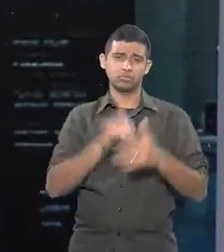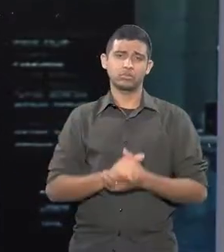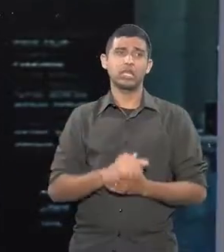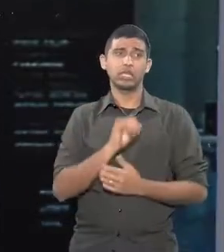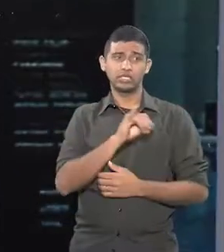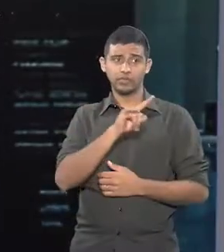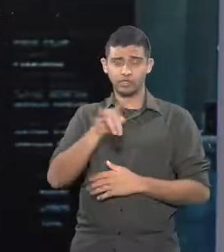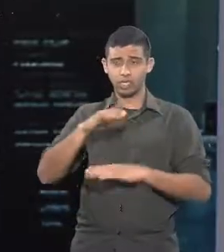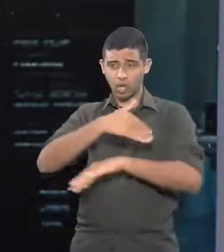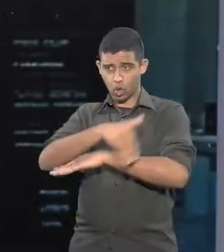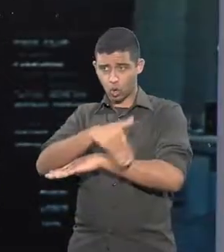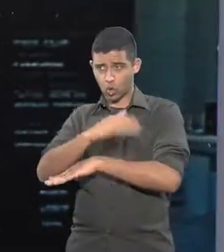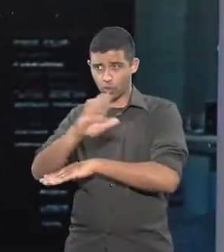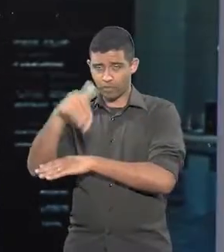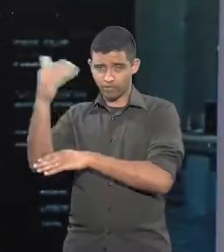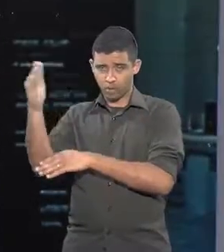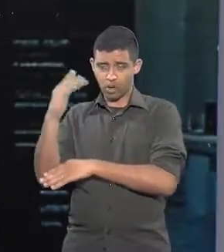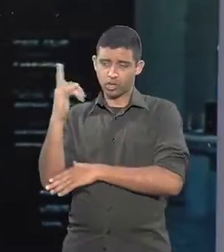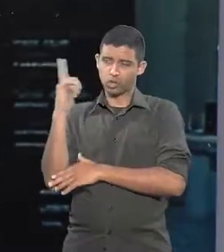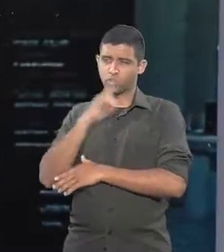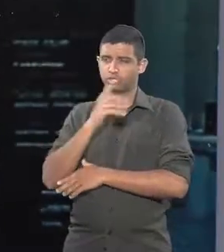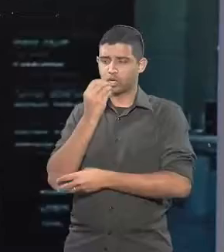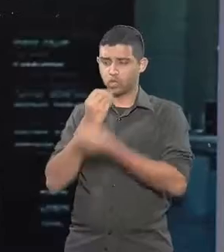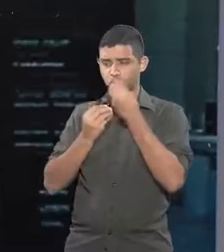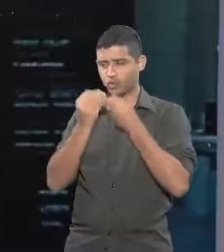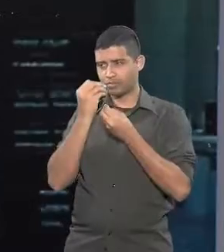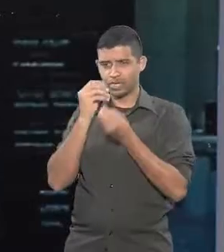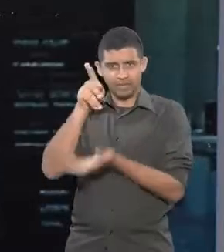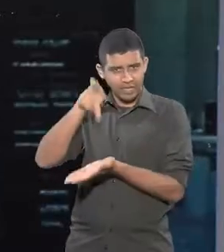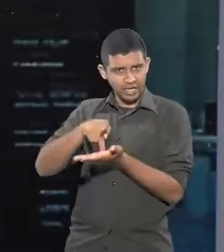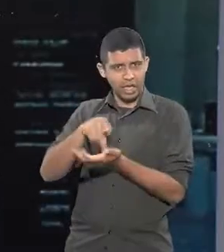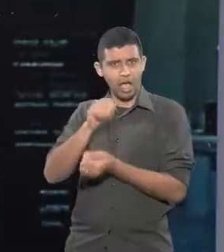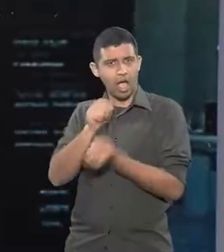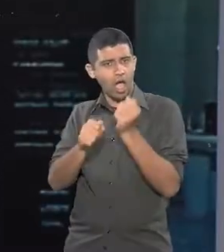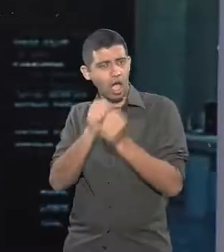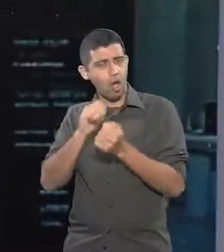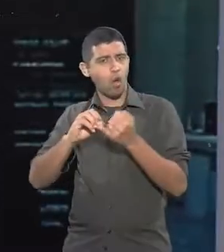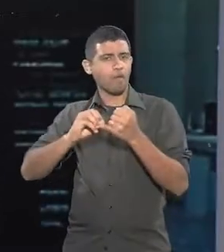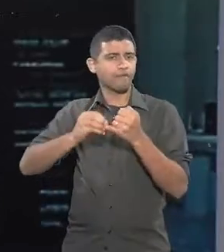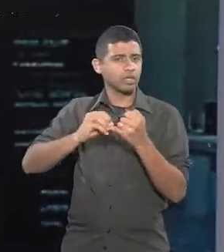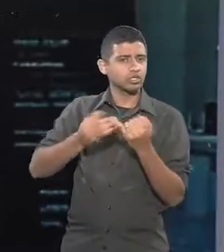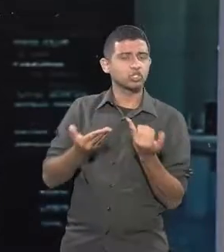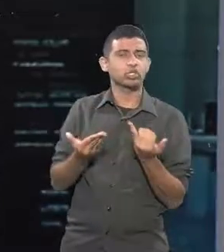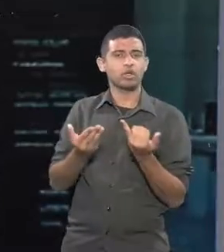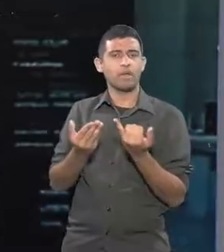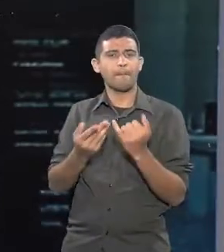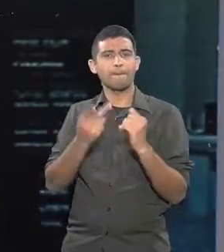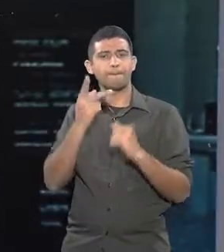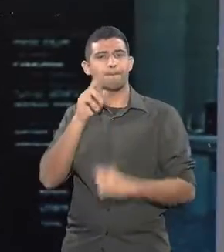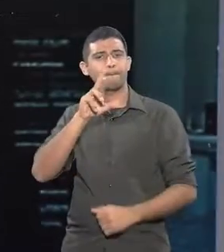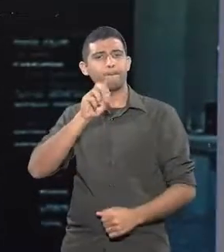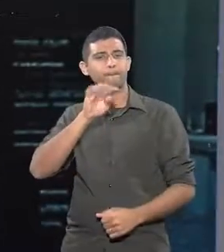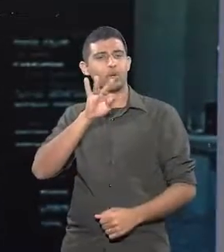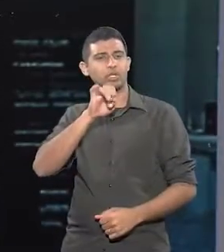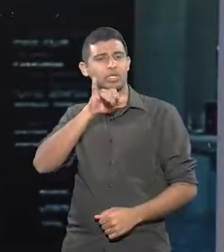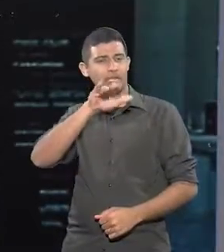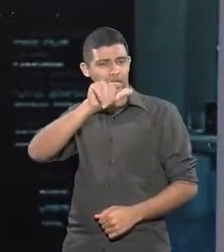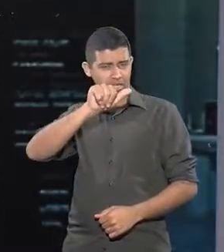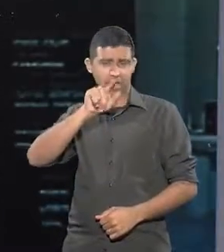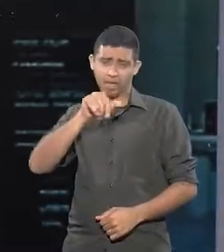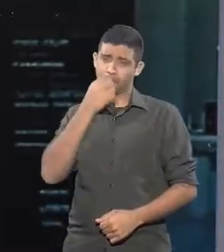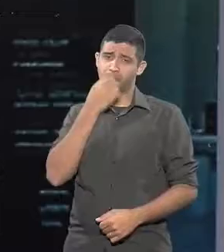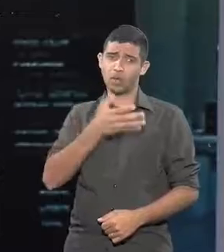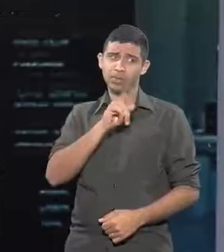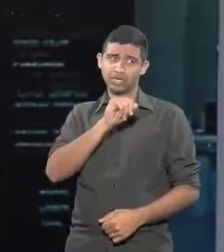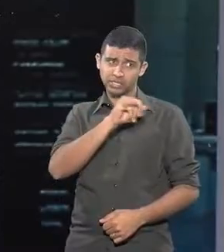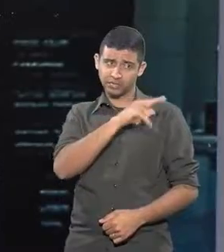Claro que se você puder comer na rua uma comida de verdade, né, o arroz, o feijão, uma proteína, é bom, mas se você